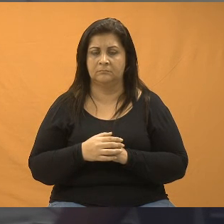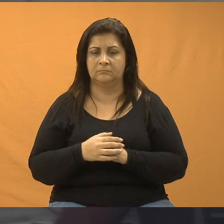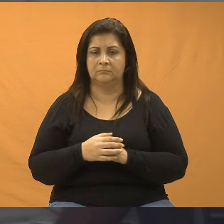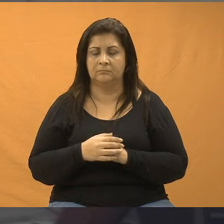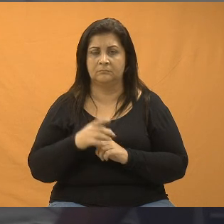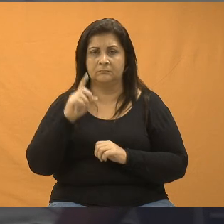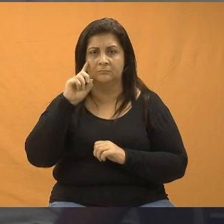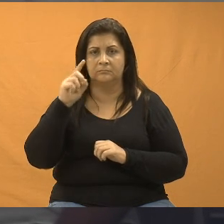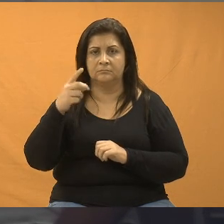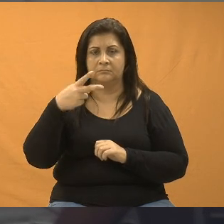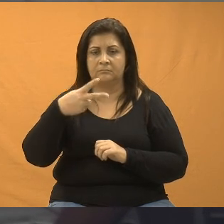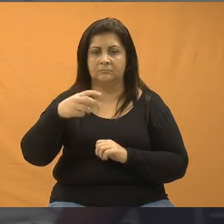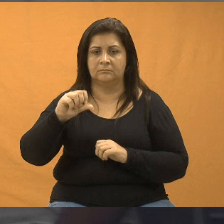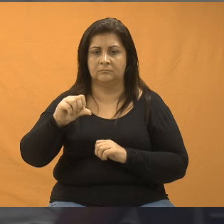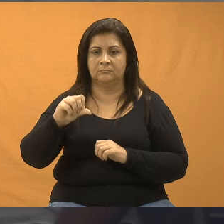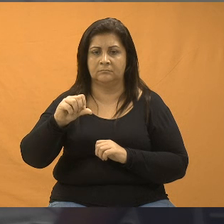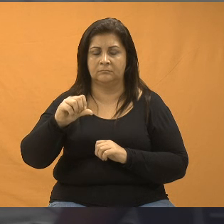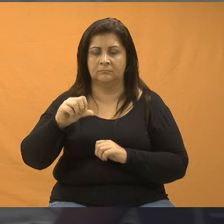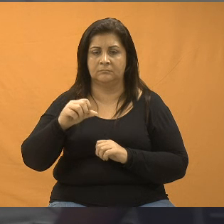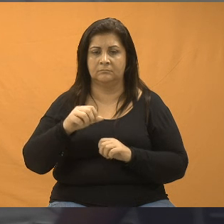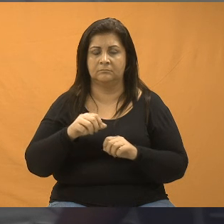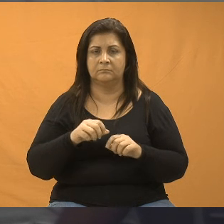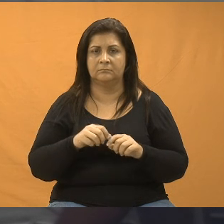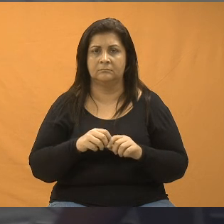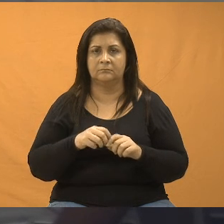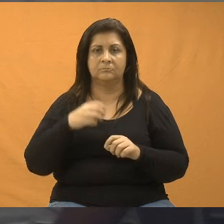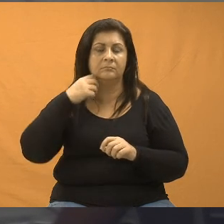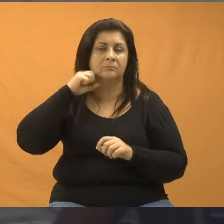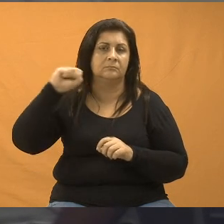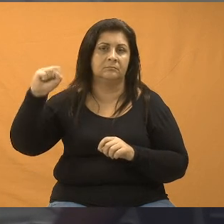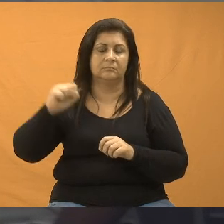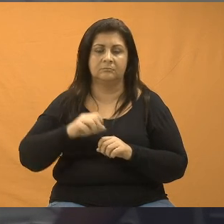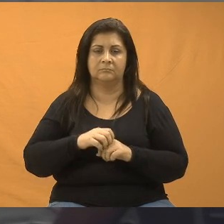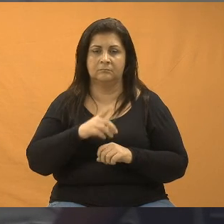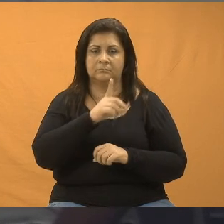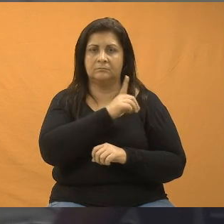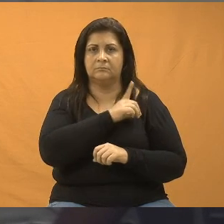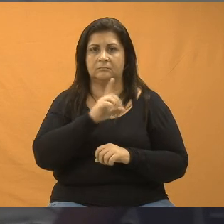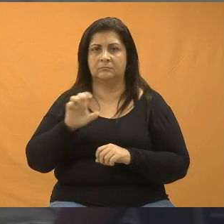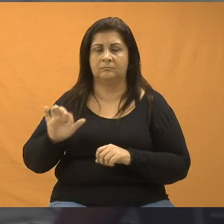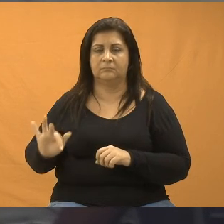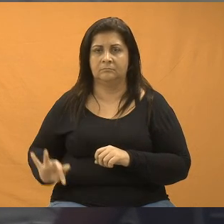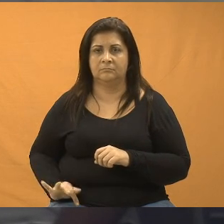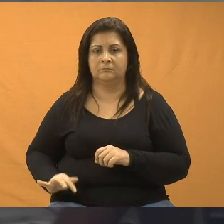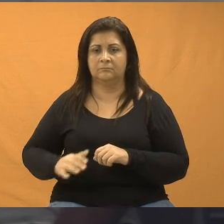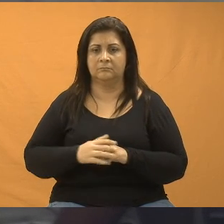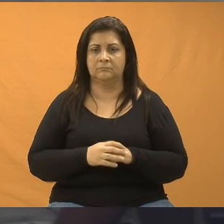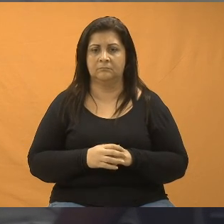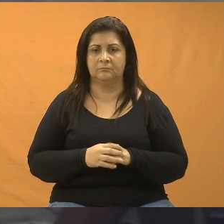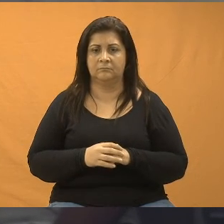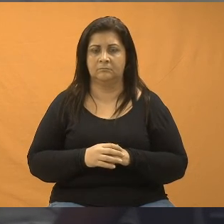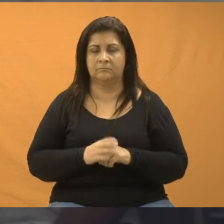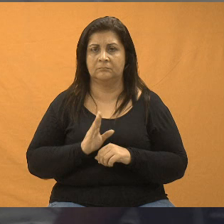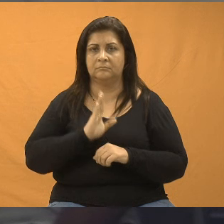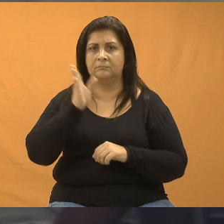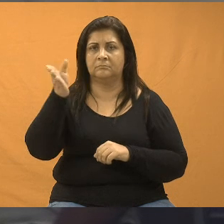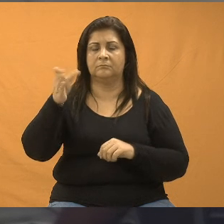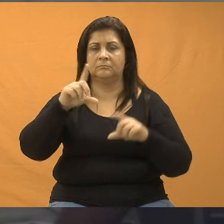Dia 29 e 30 de abril, a nossa deputada Letícia Aguiar, ela cumpriu a agenda em